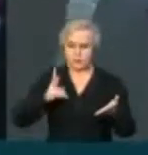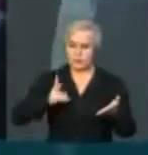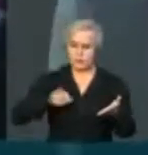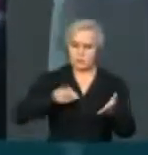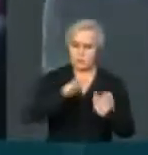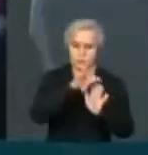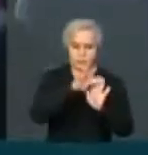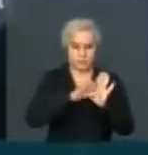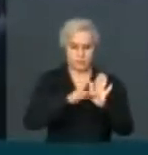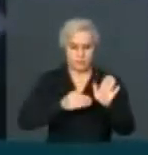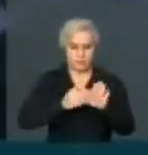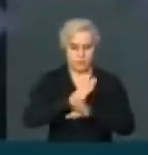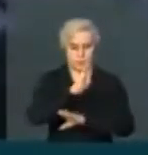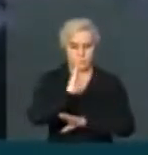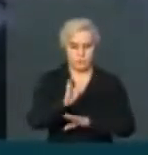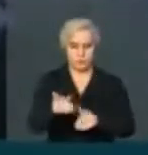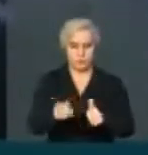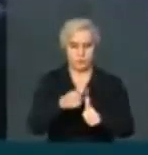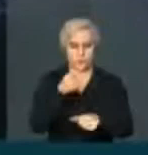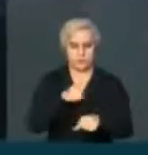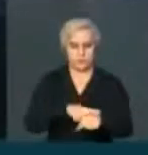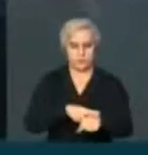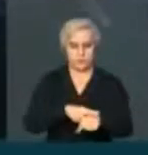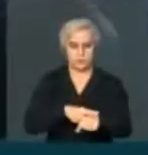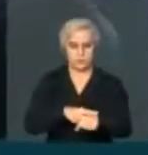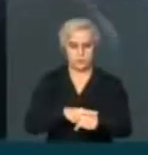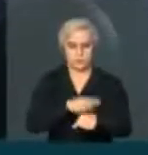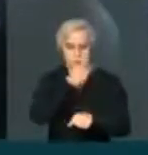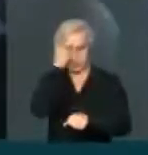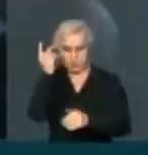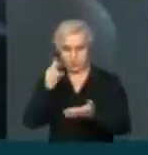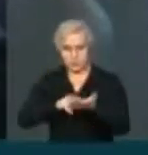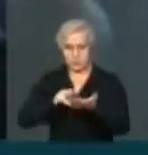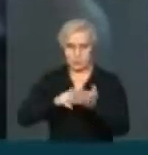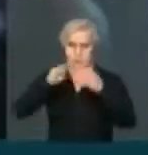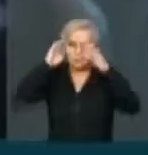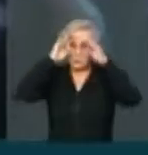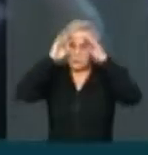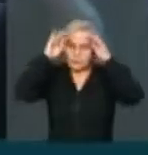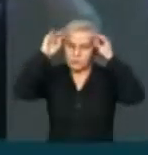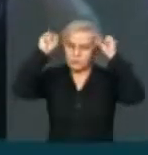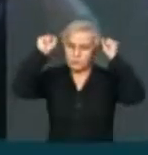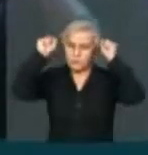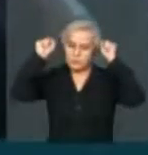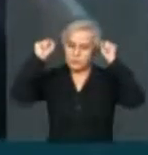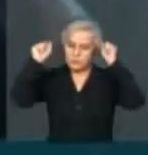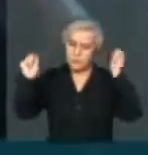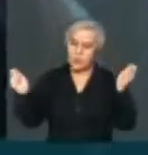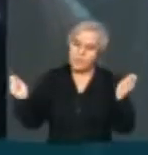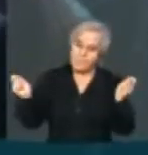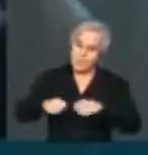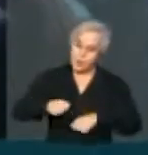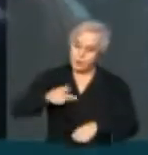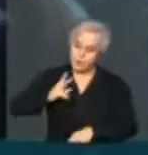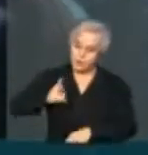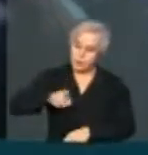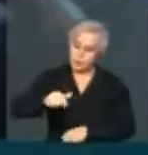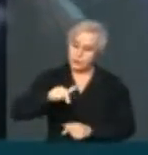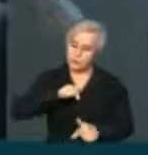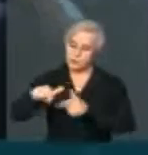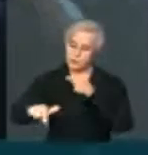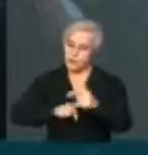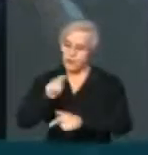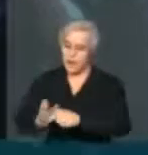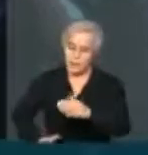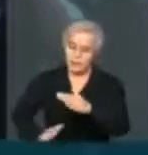o texto aprovado em primeiro turno, que os membros do Tribunal Superior, eles possam, obviamente, ter a condição